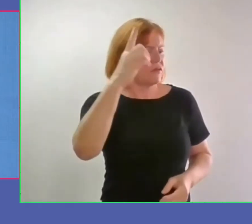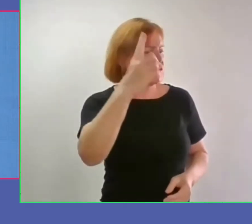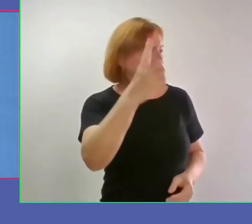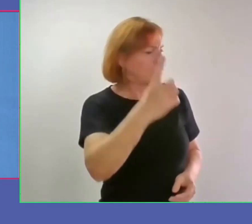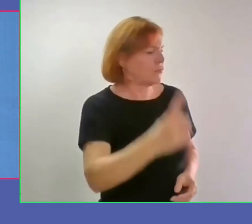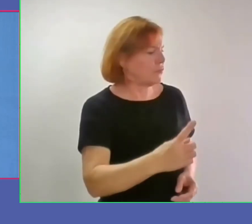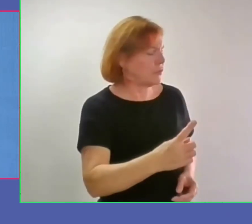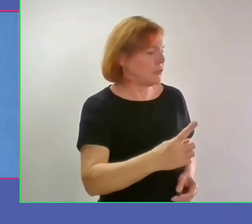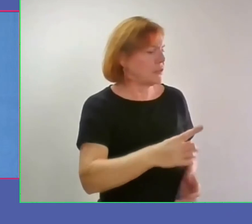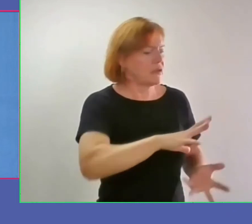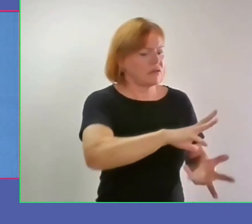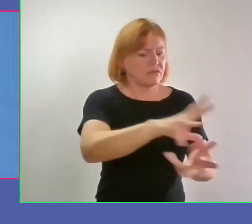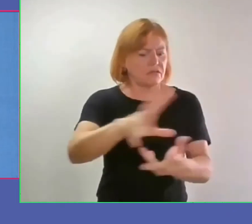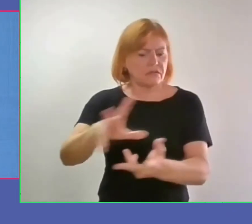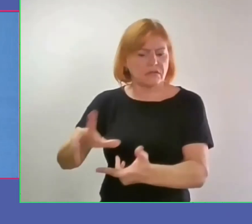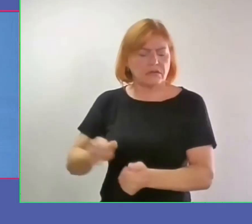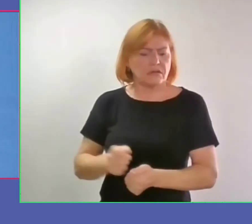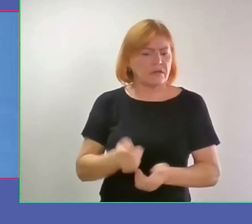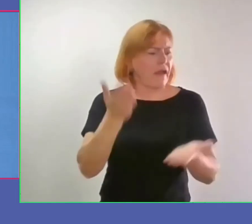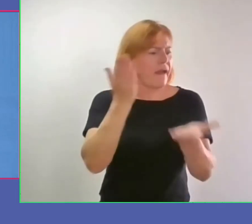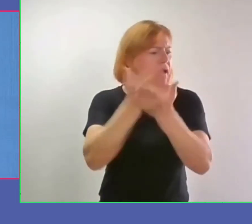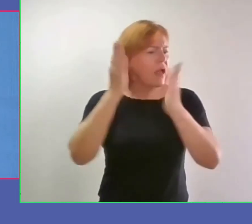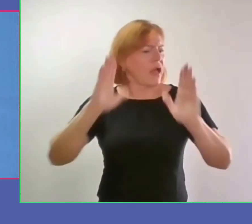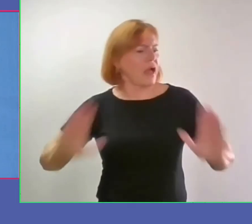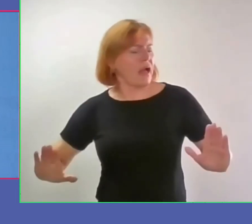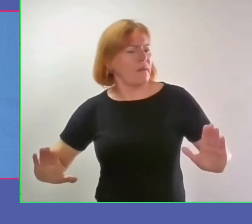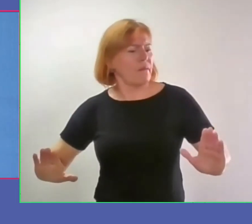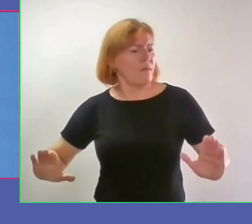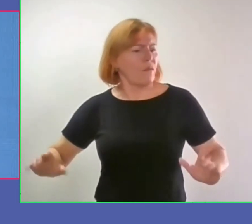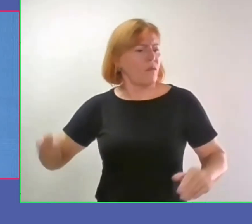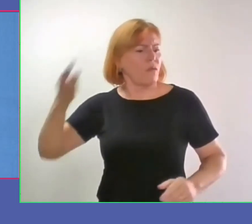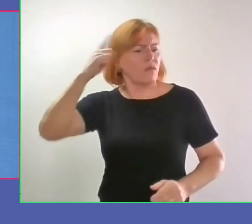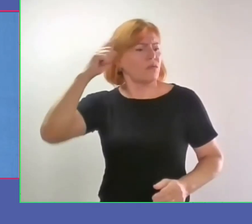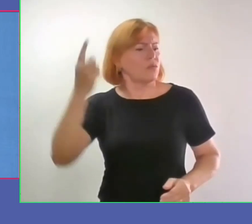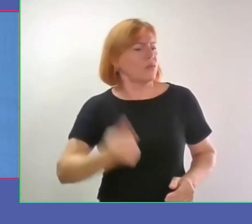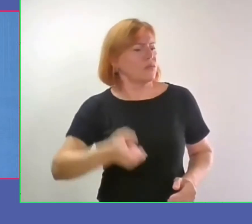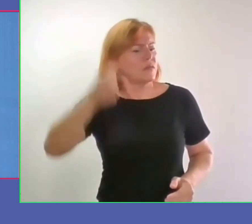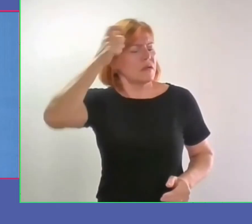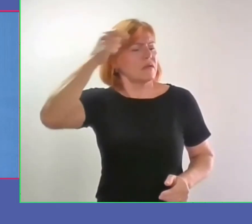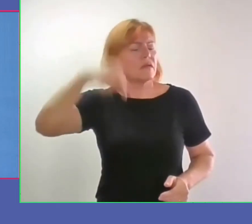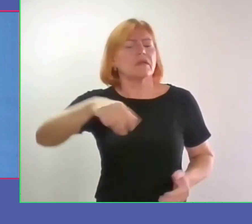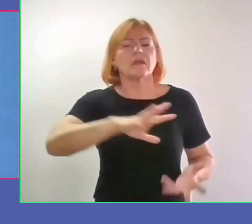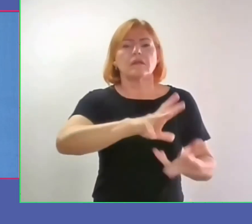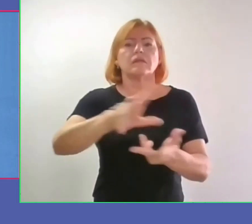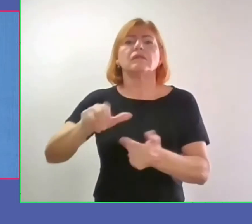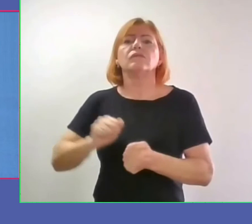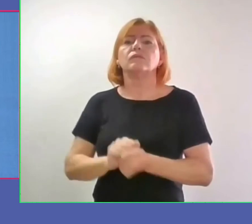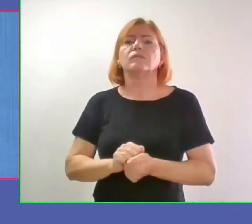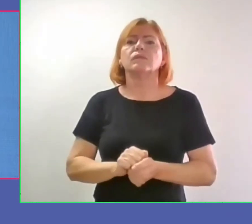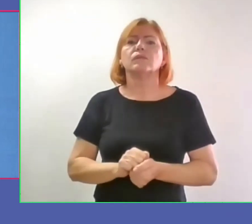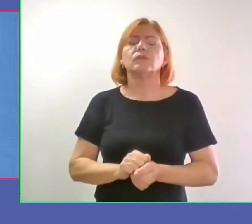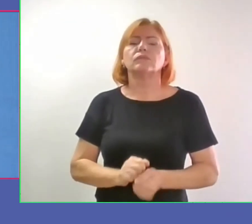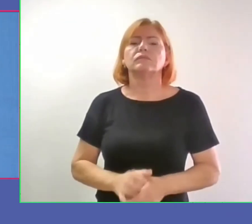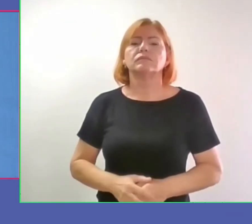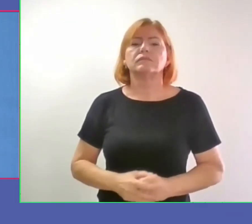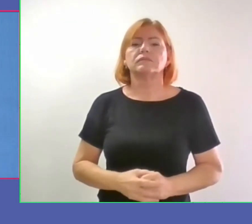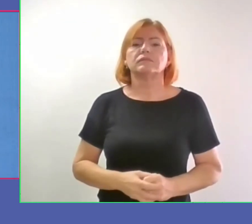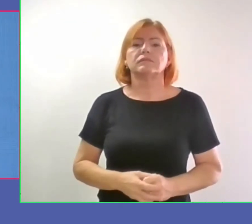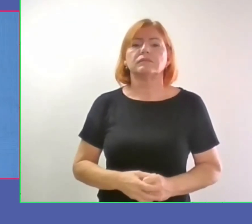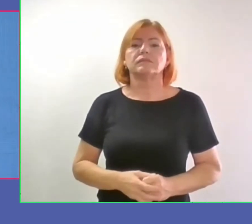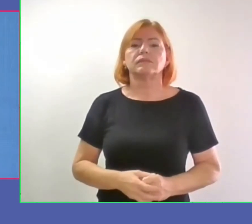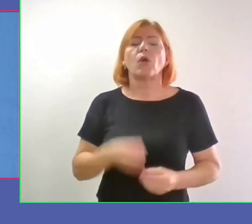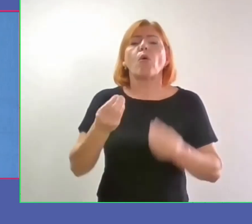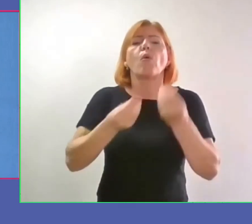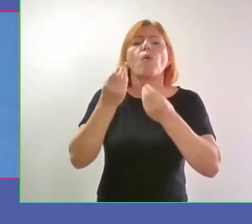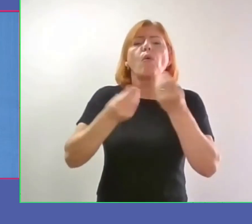nesse mundo. Ó Senhor Jesus! E a única maneira de fazer isso, irmãos,